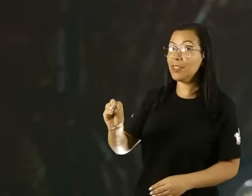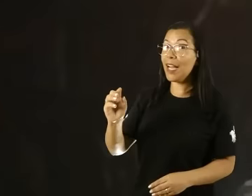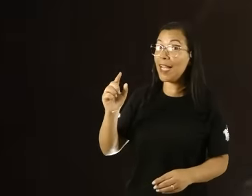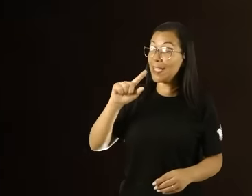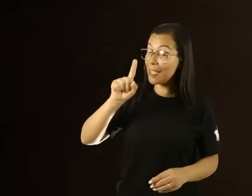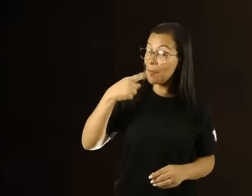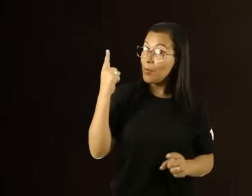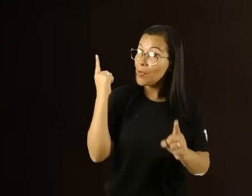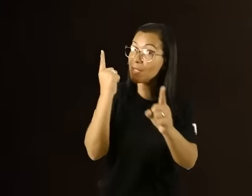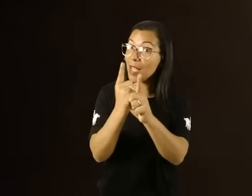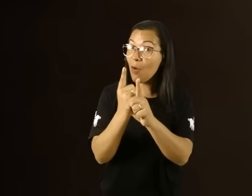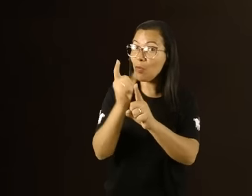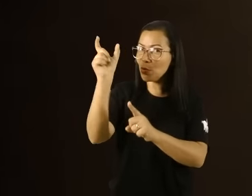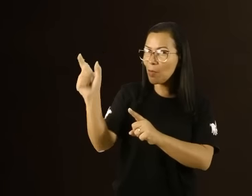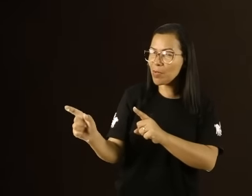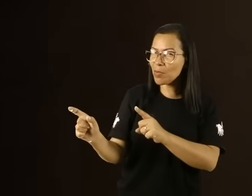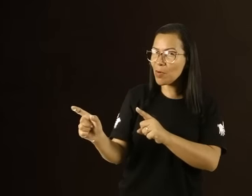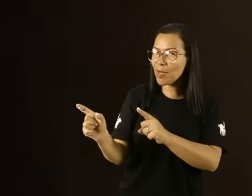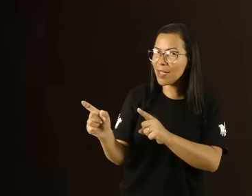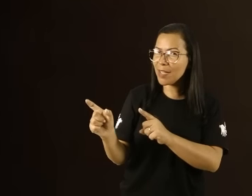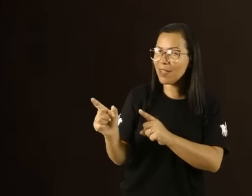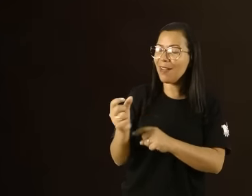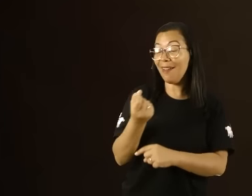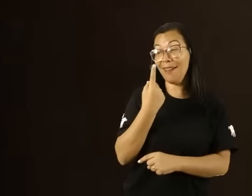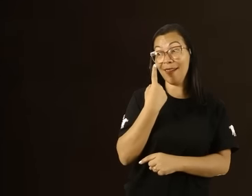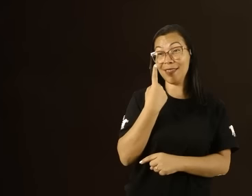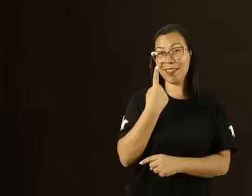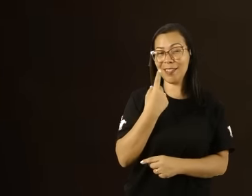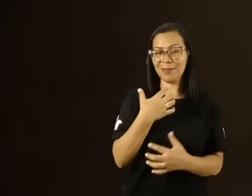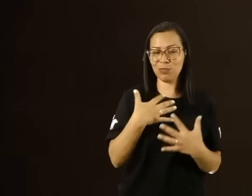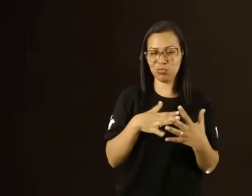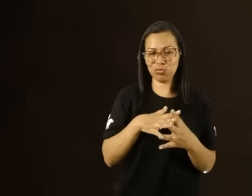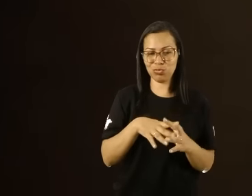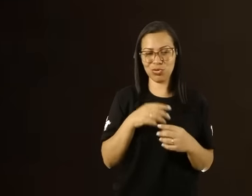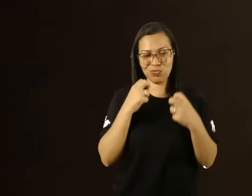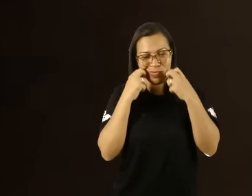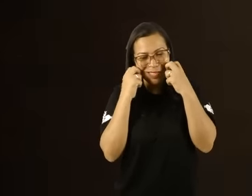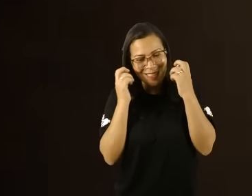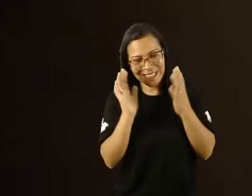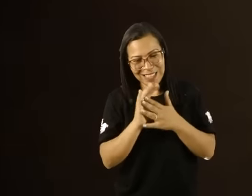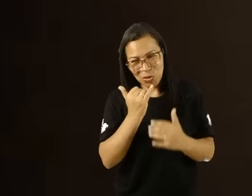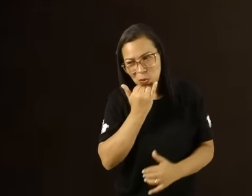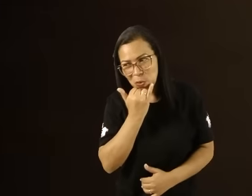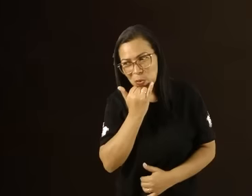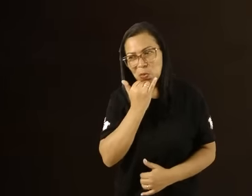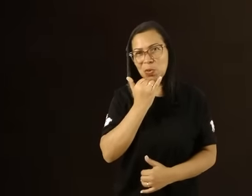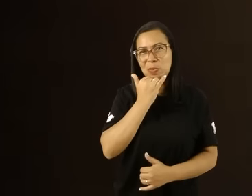Jesus precisava de Pedro, Pedro disse: eu não te conheço. E agora tem um negócio complicado, porque Pedro